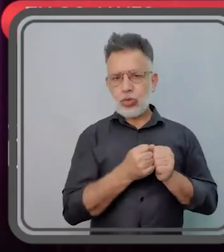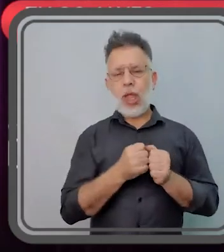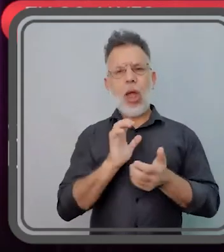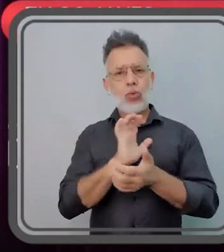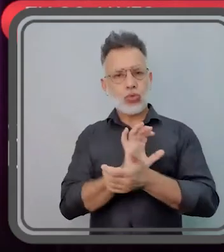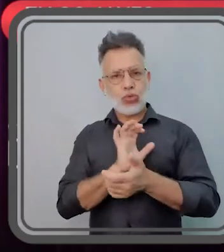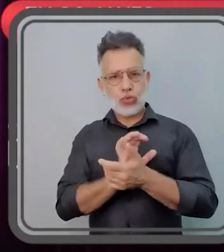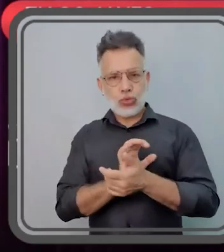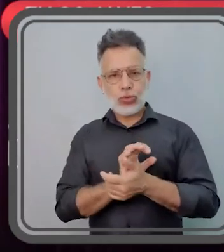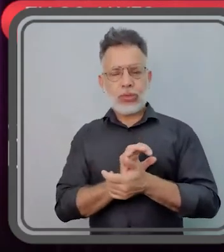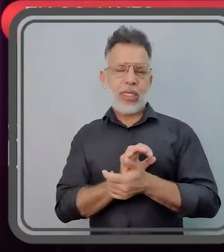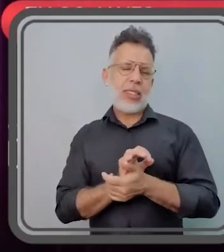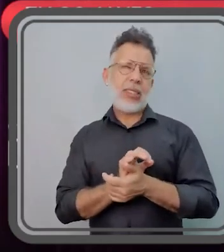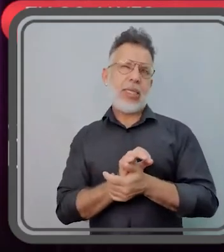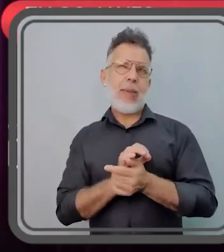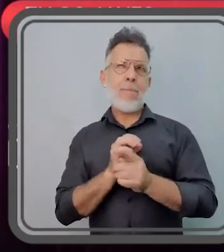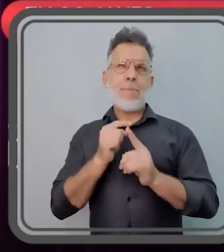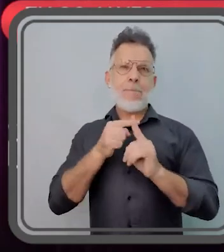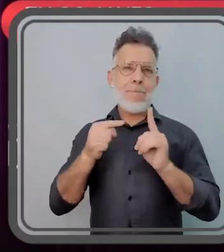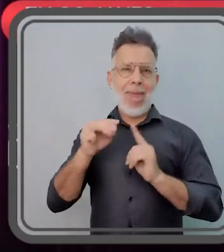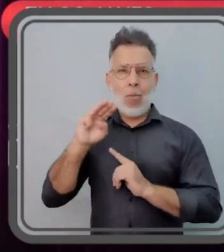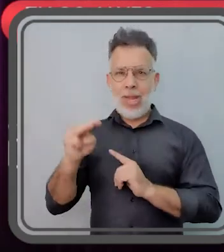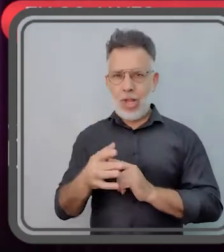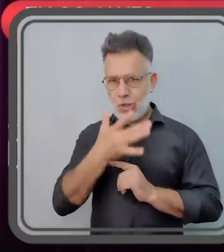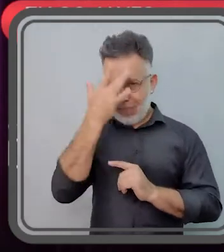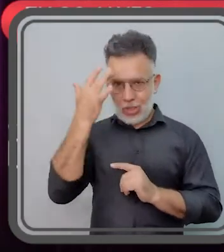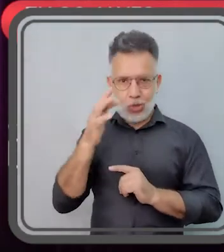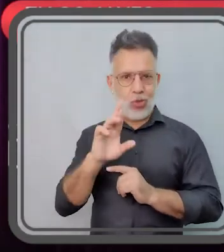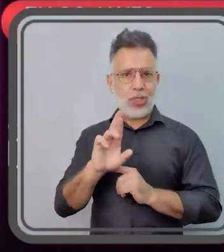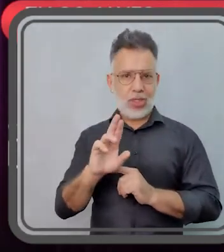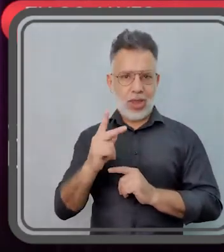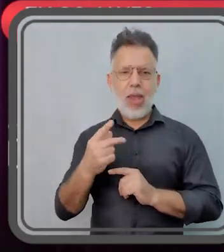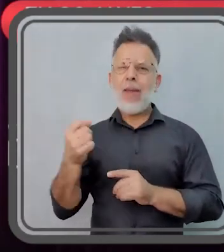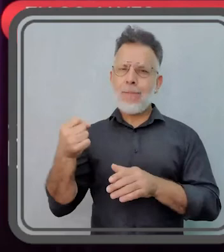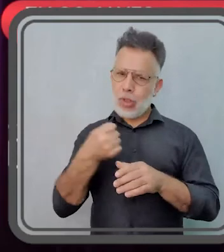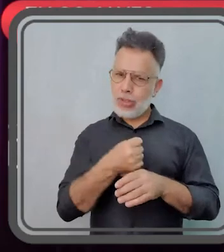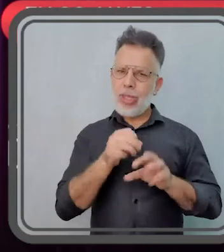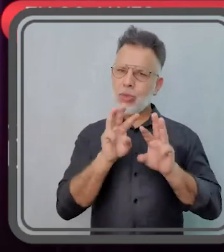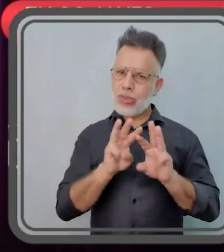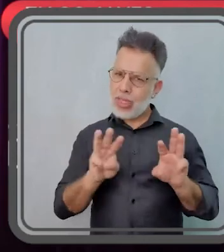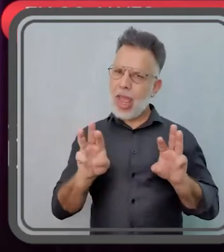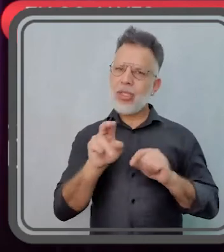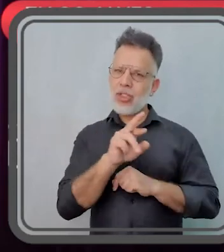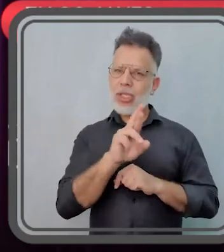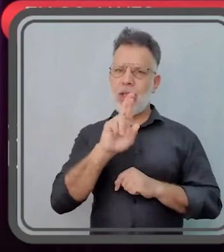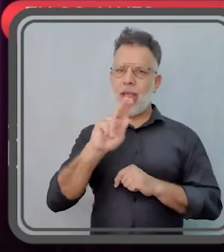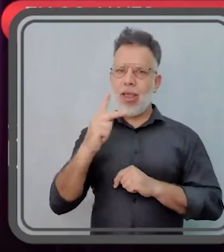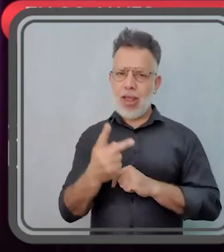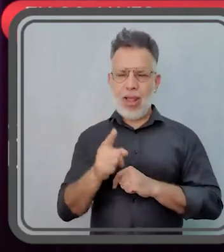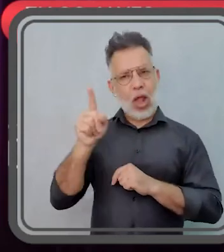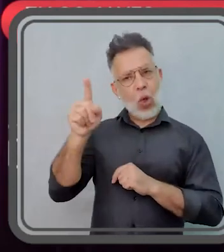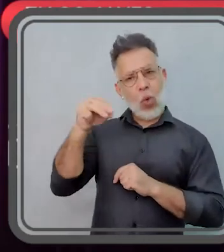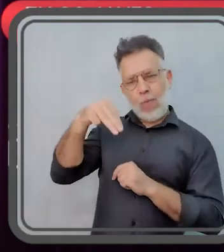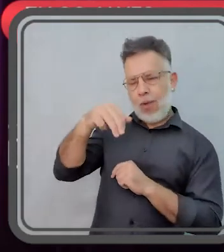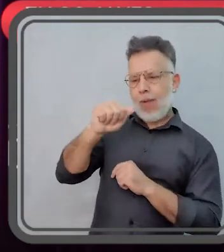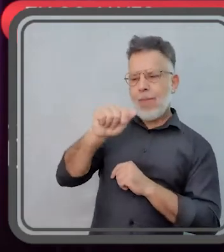de 500 mil de pessoas, pode entrar no site de recrutamento, como a Maggie explicou,